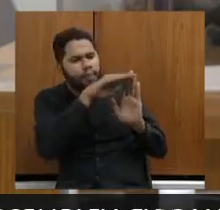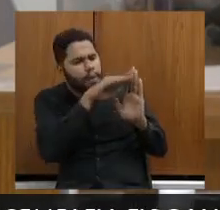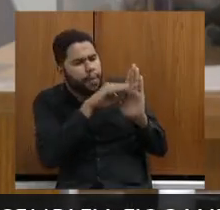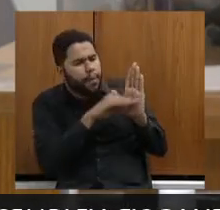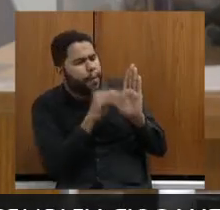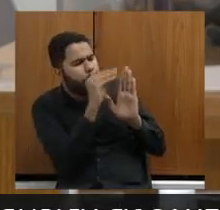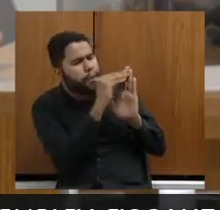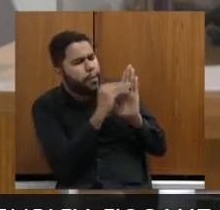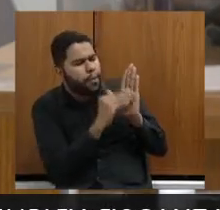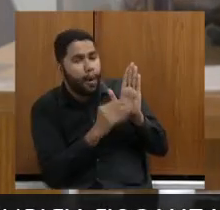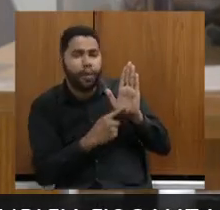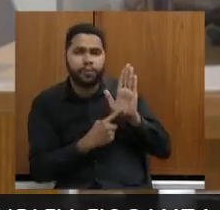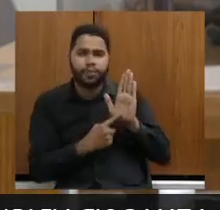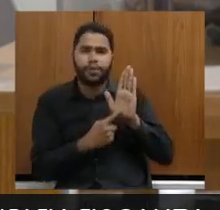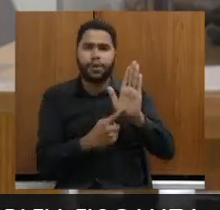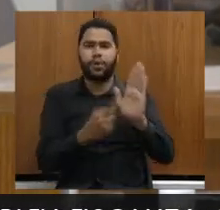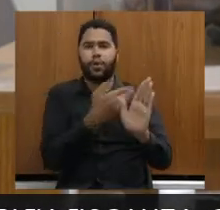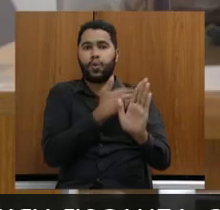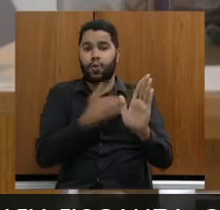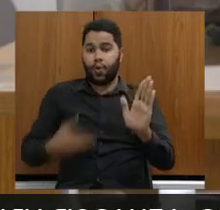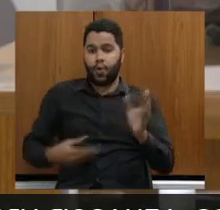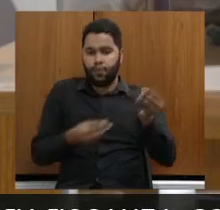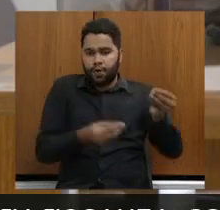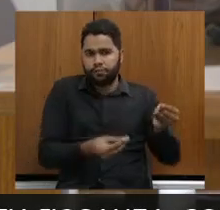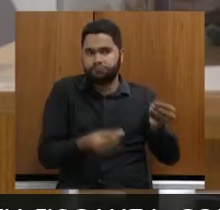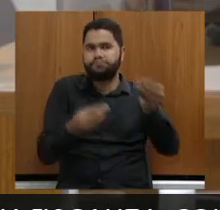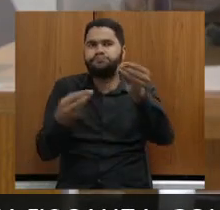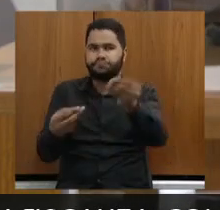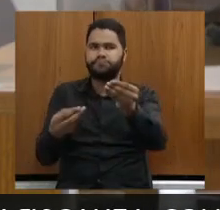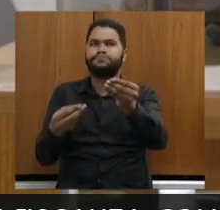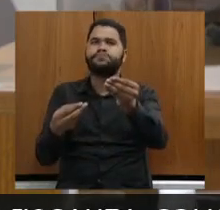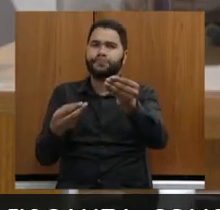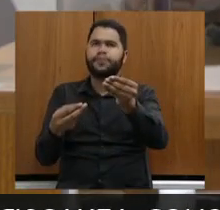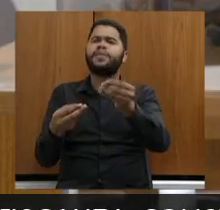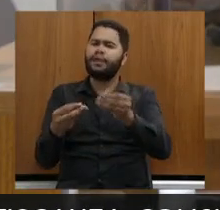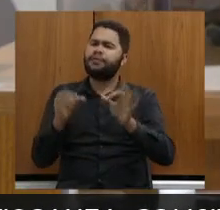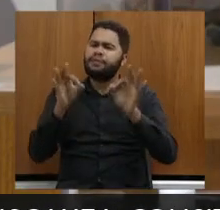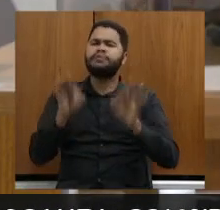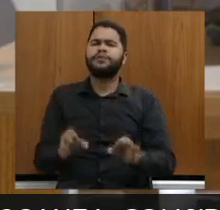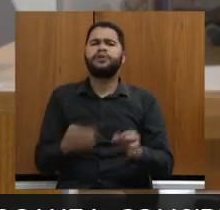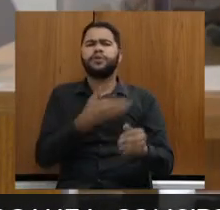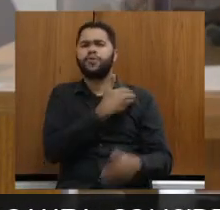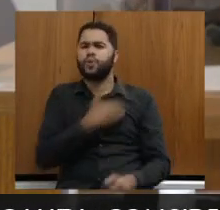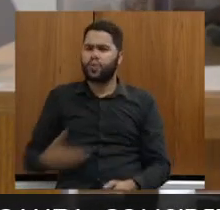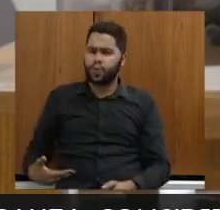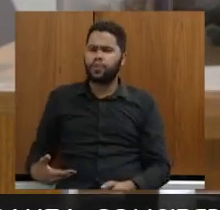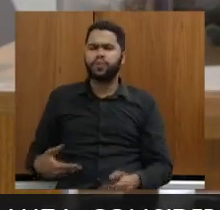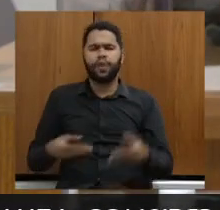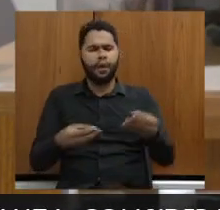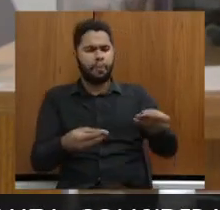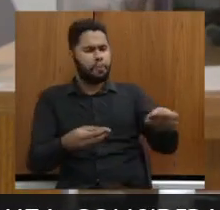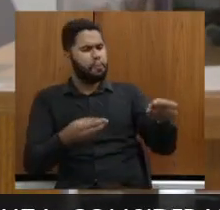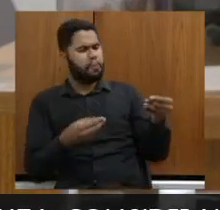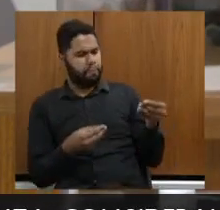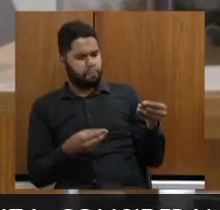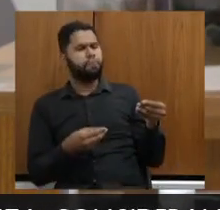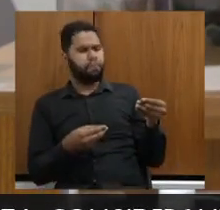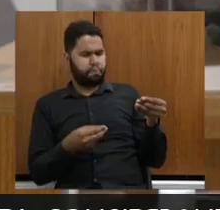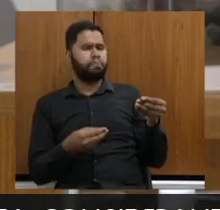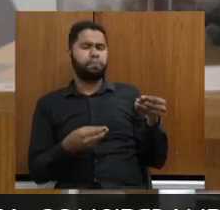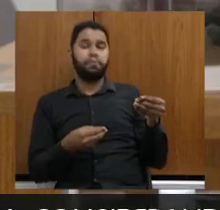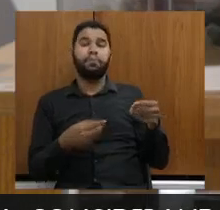levantar e apresentar o governo essa necessidade é tenho certeza que o governo vai receber é com bons olhos